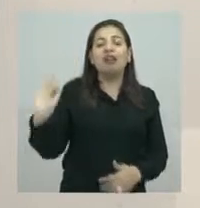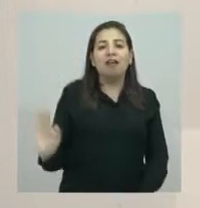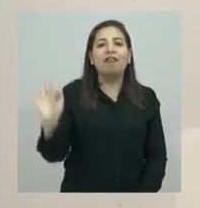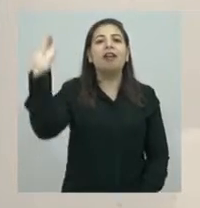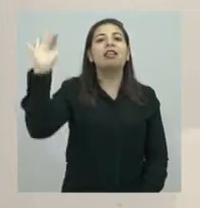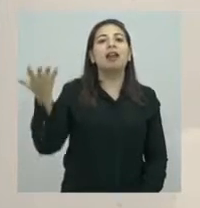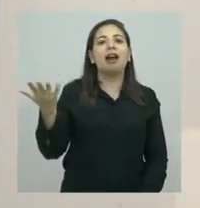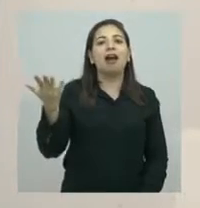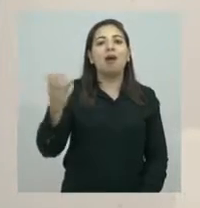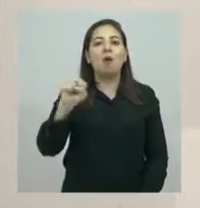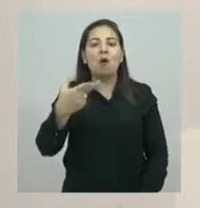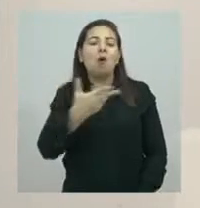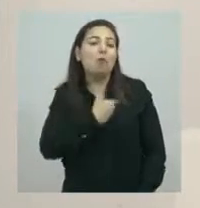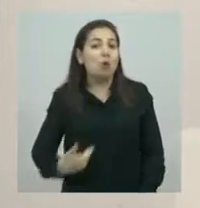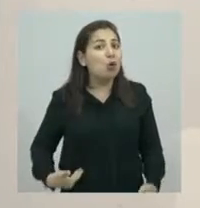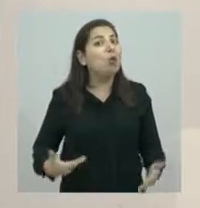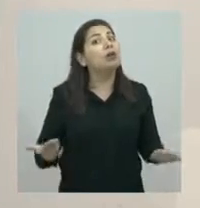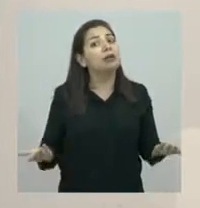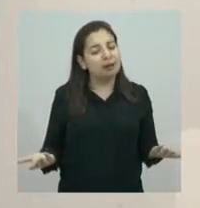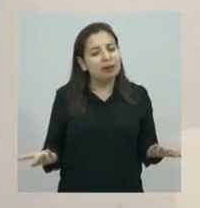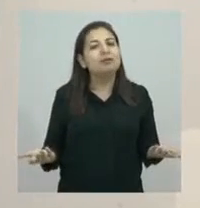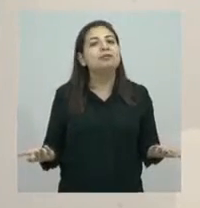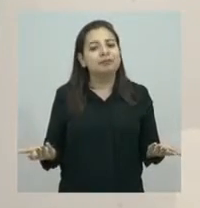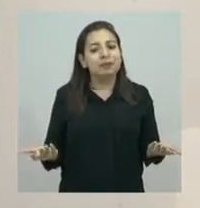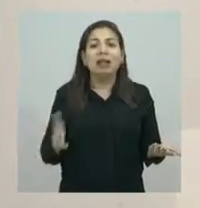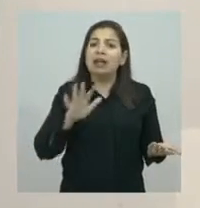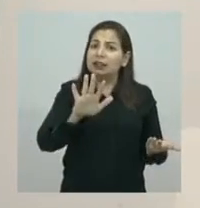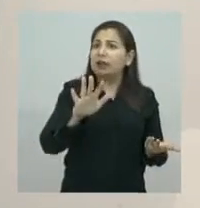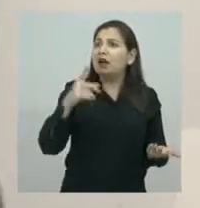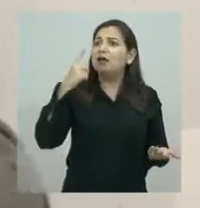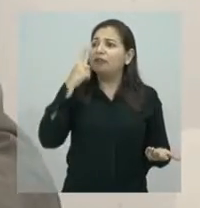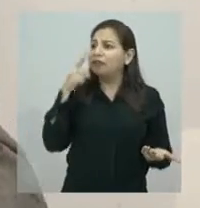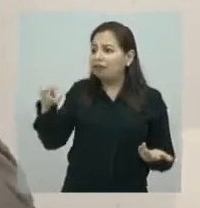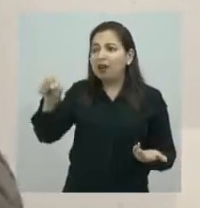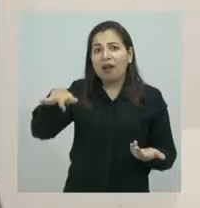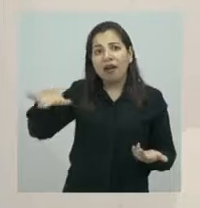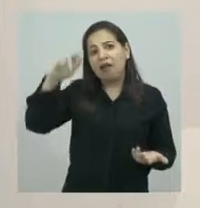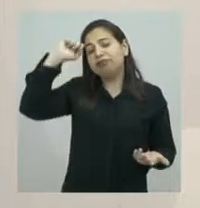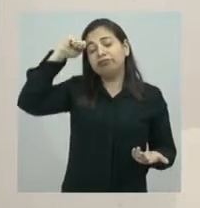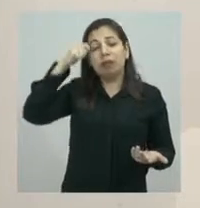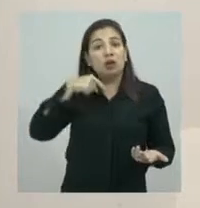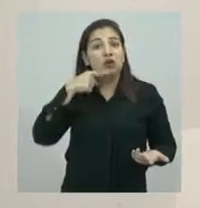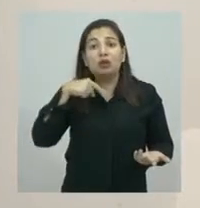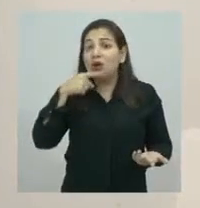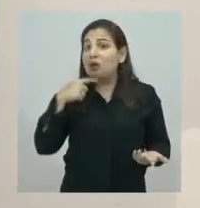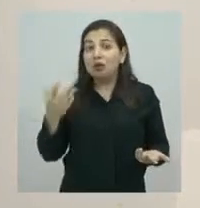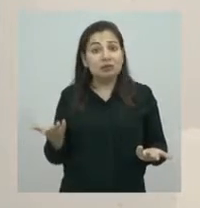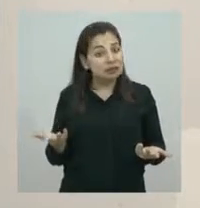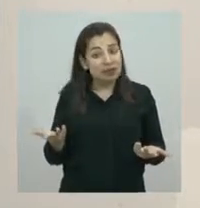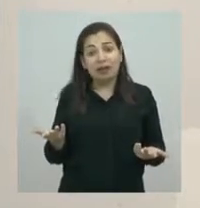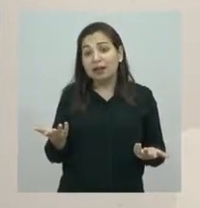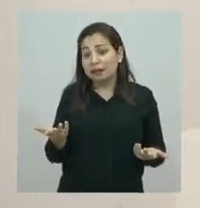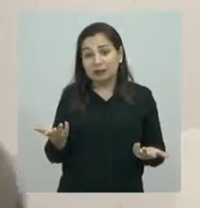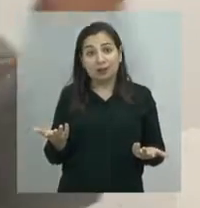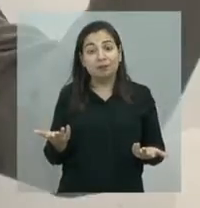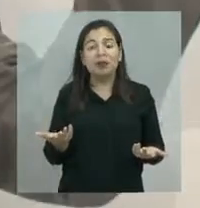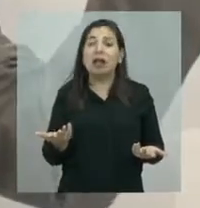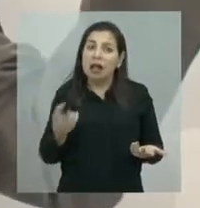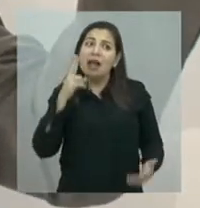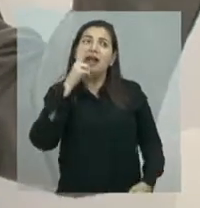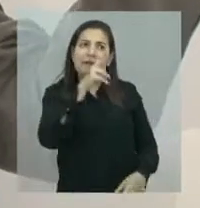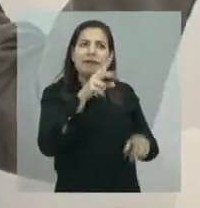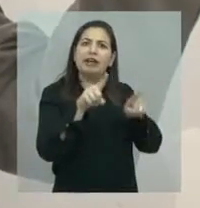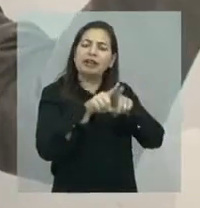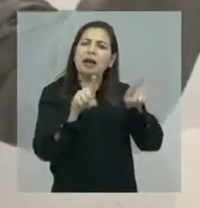desses anos, sendo comandado pelo poderio econômico, em que de lá para cá, nossa escola pública vem sendo sucateada. Eu me lembro que